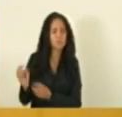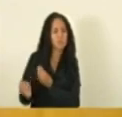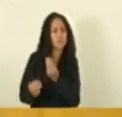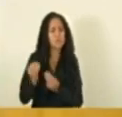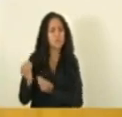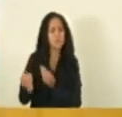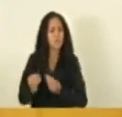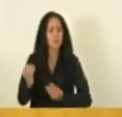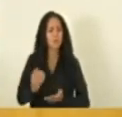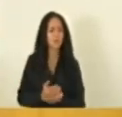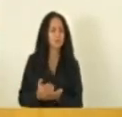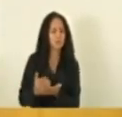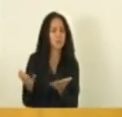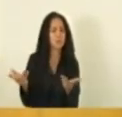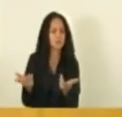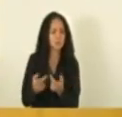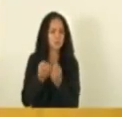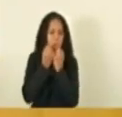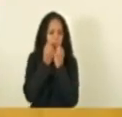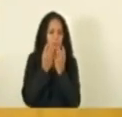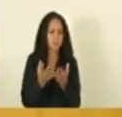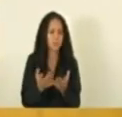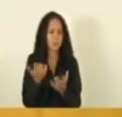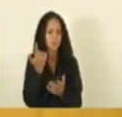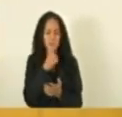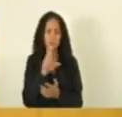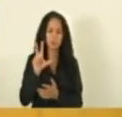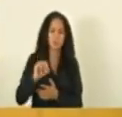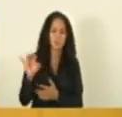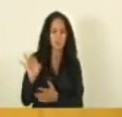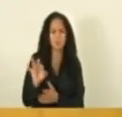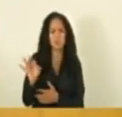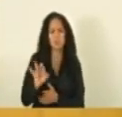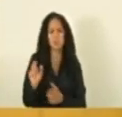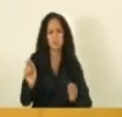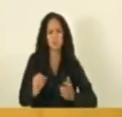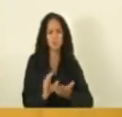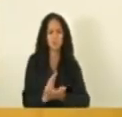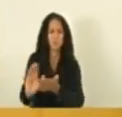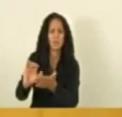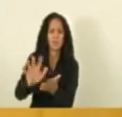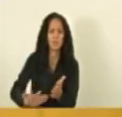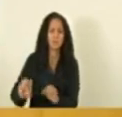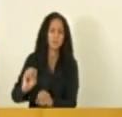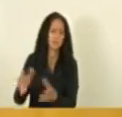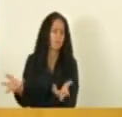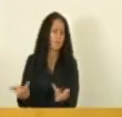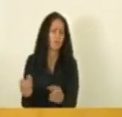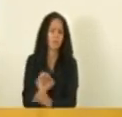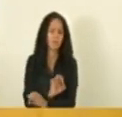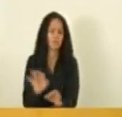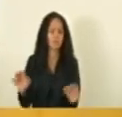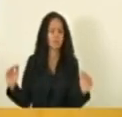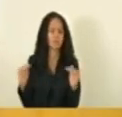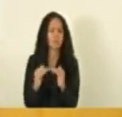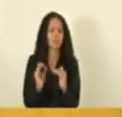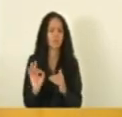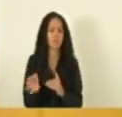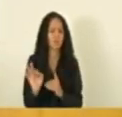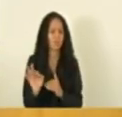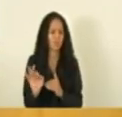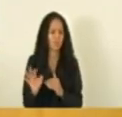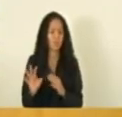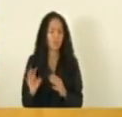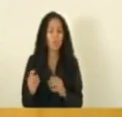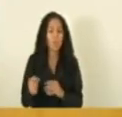a iniciativa ser fantástica, que bom que se a gente pudesse colocar 50% do recurso para a educação, seria excelente. Eu concordo